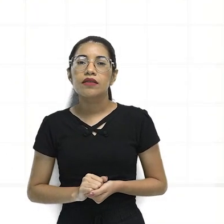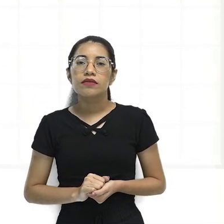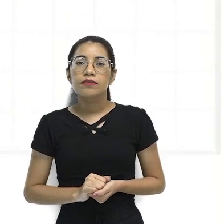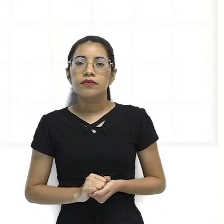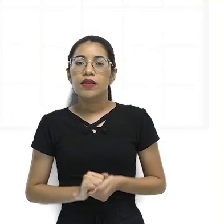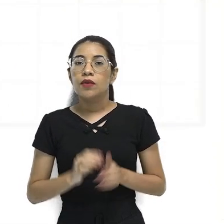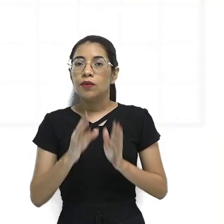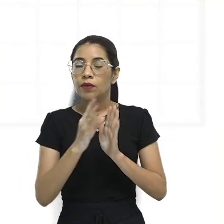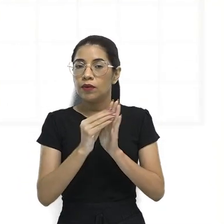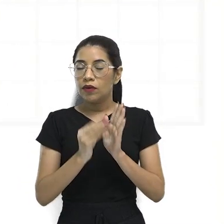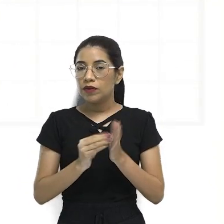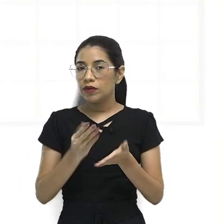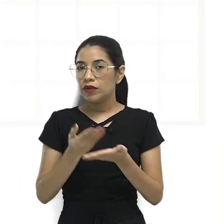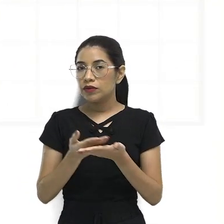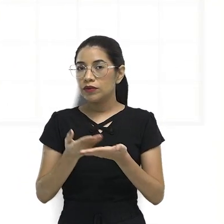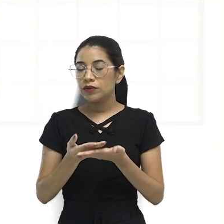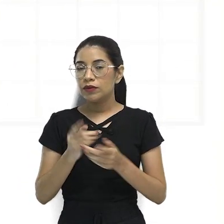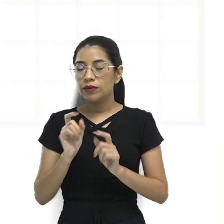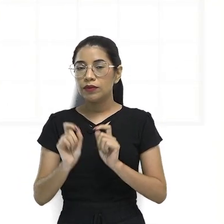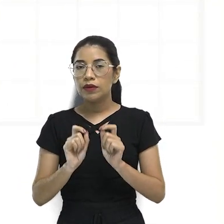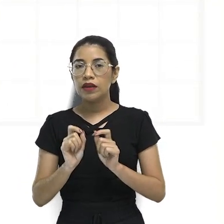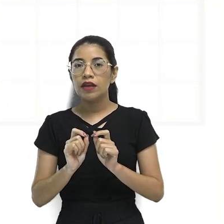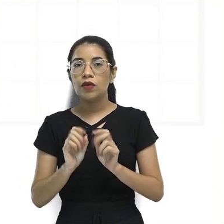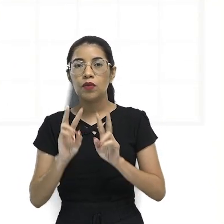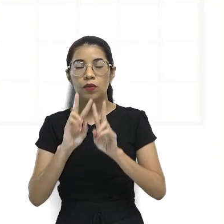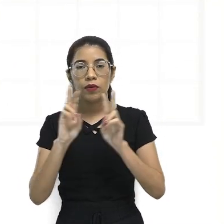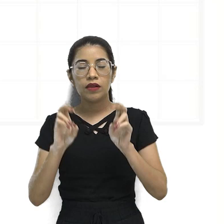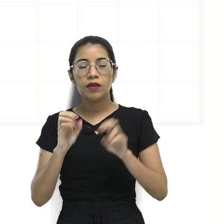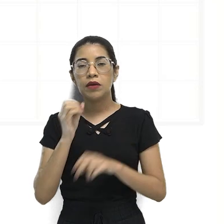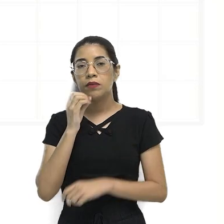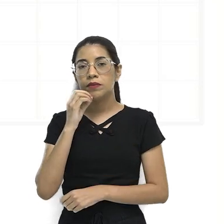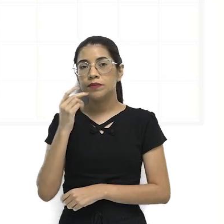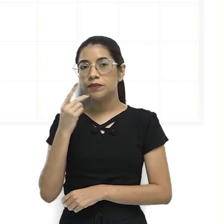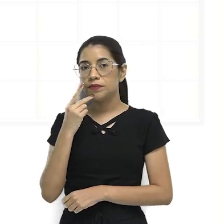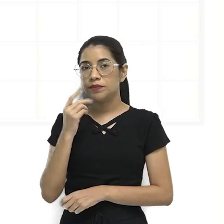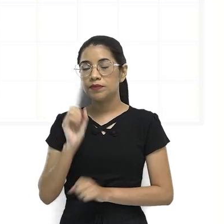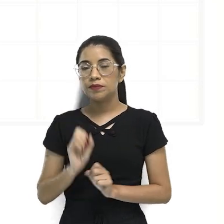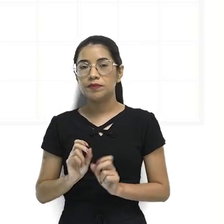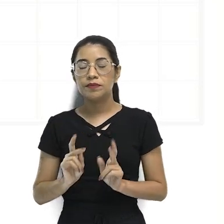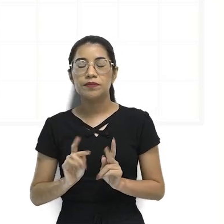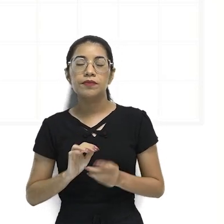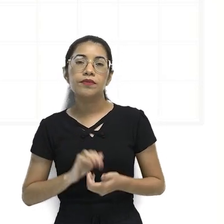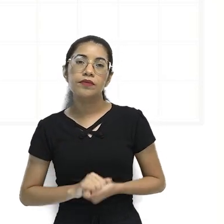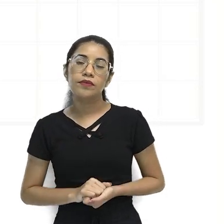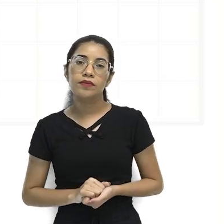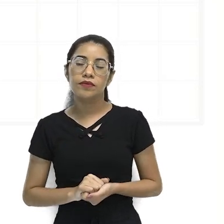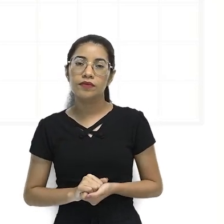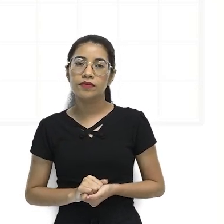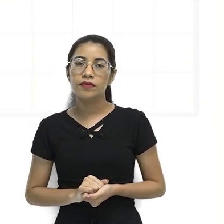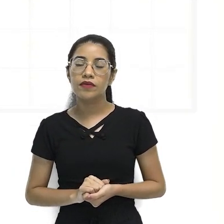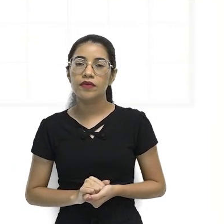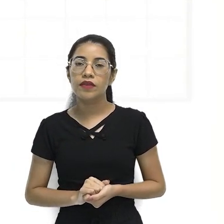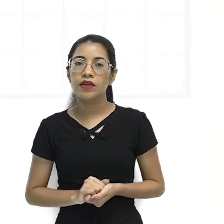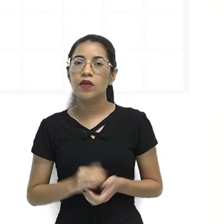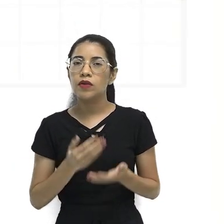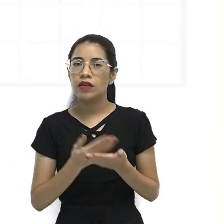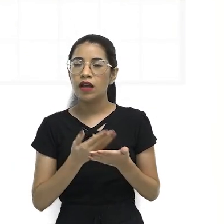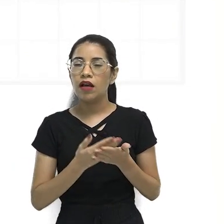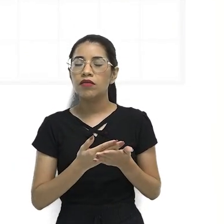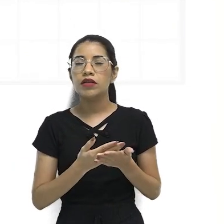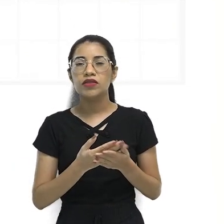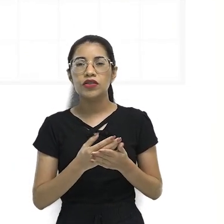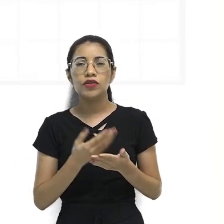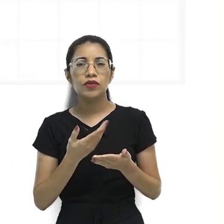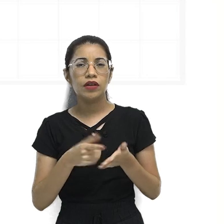um conteúdo que nós estudamos sobre probabilidade, tá? Então, nas nossas últimas aulas,